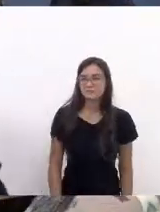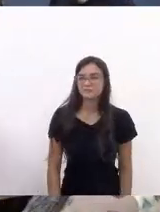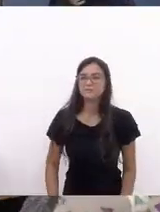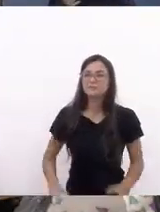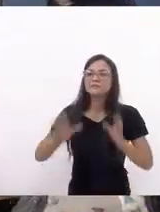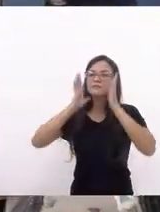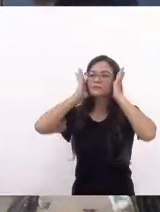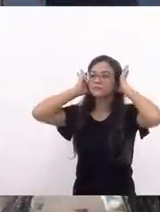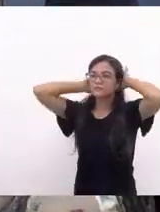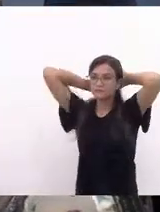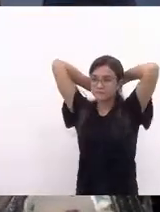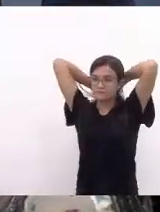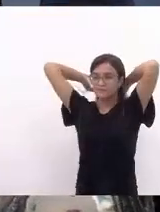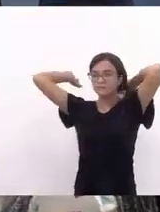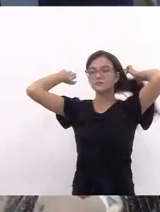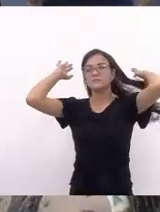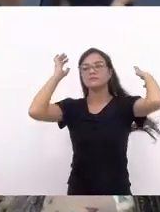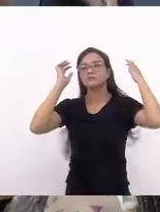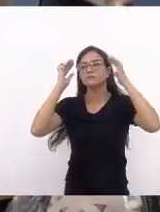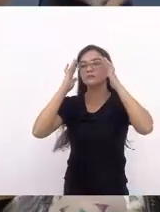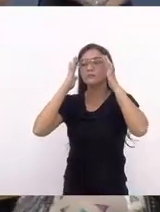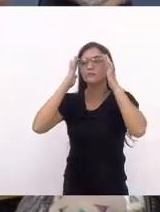E aí